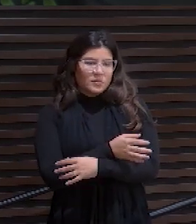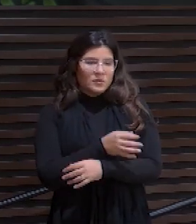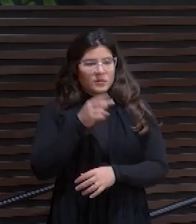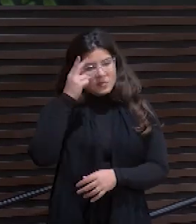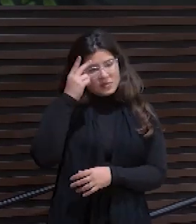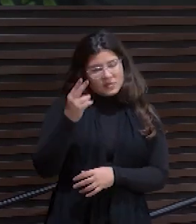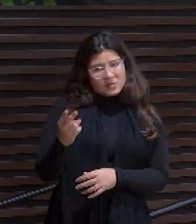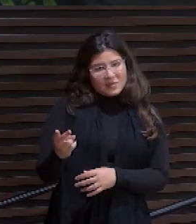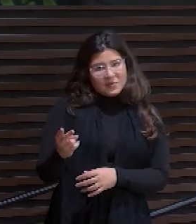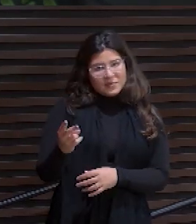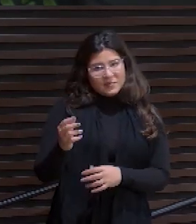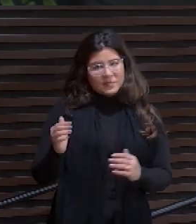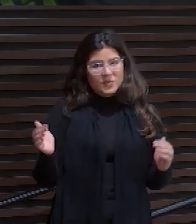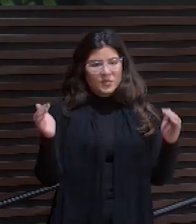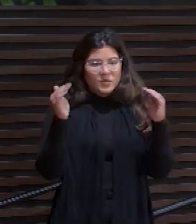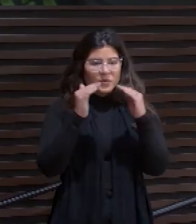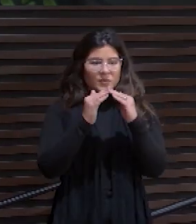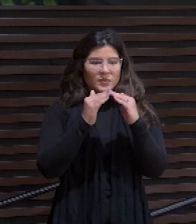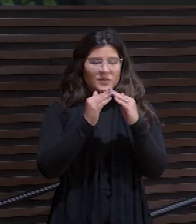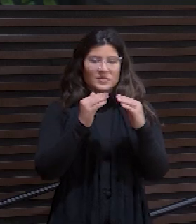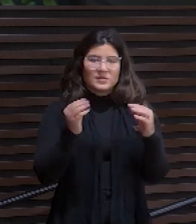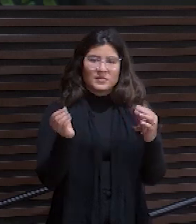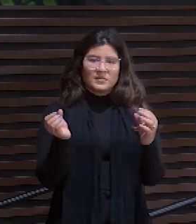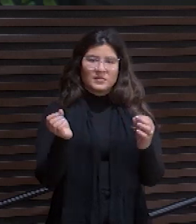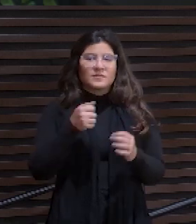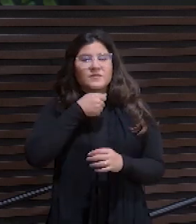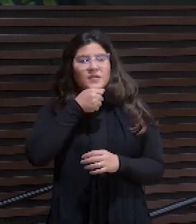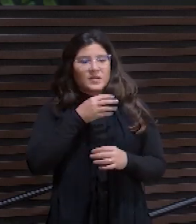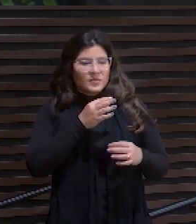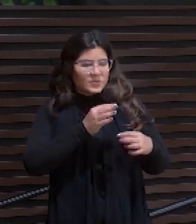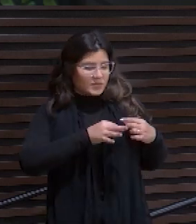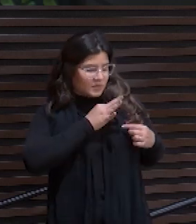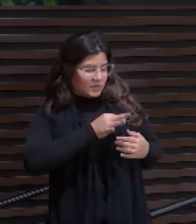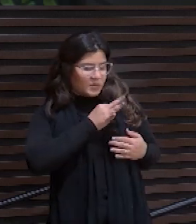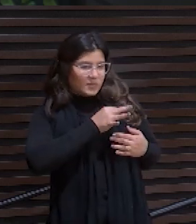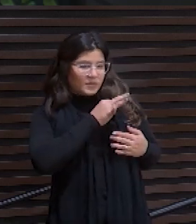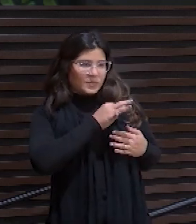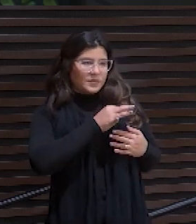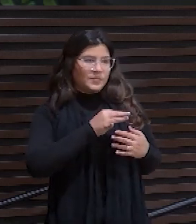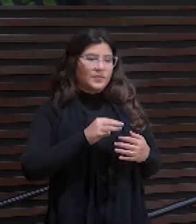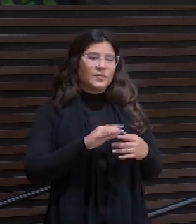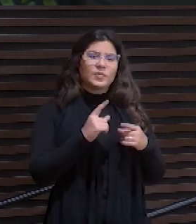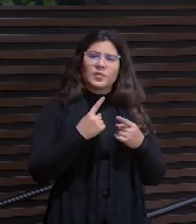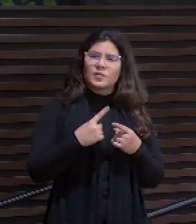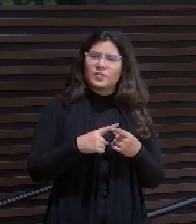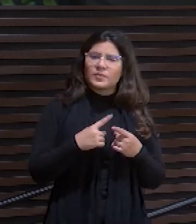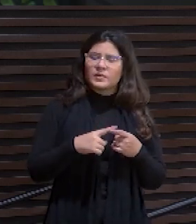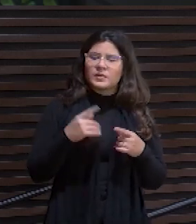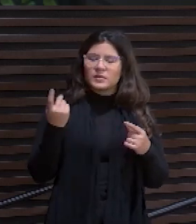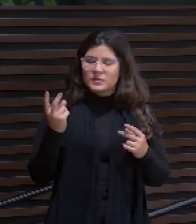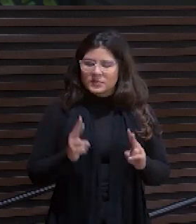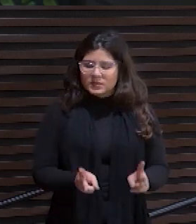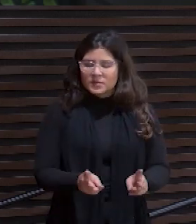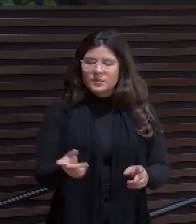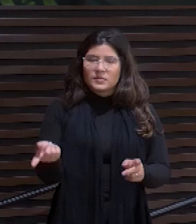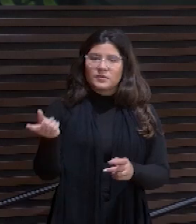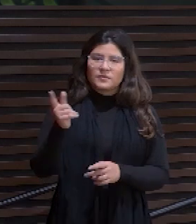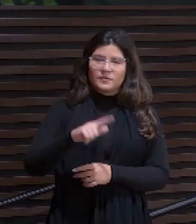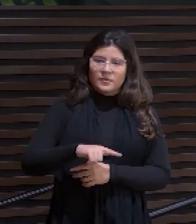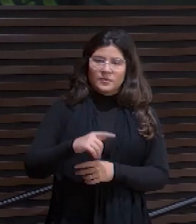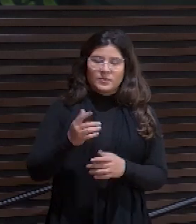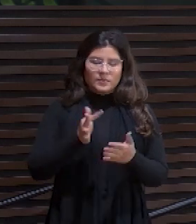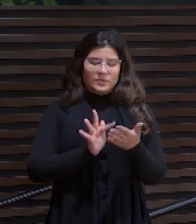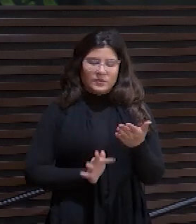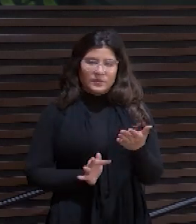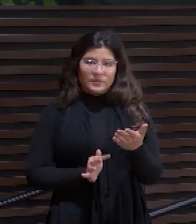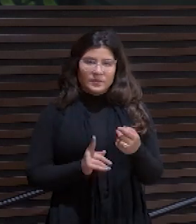velhos, o remendo. Então, por que nós sempre voltamos nesse texto? Porque esse texto, meus irmãos, tem um